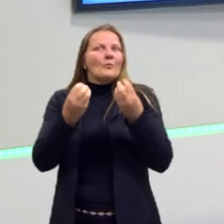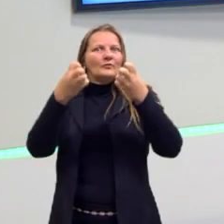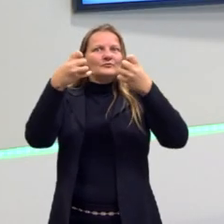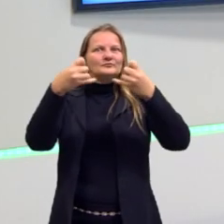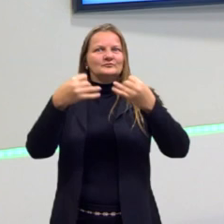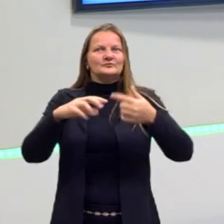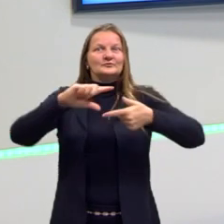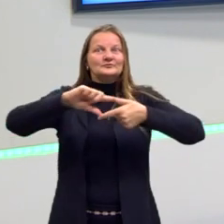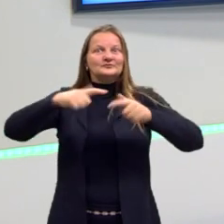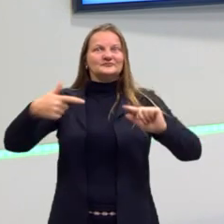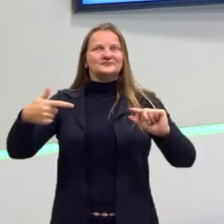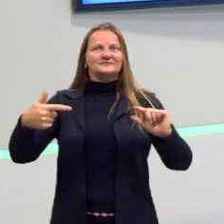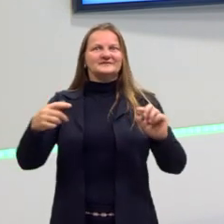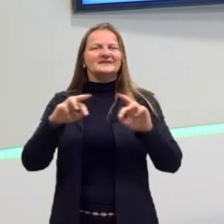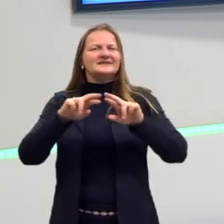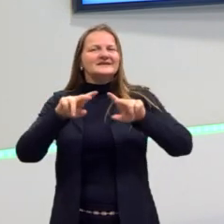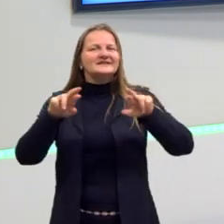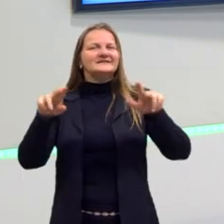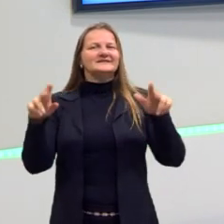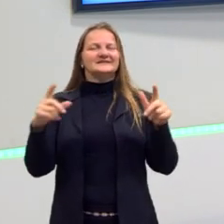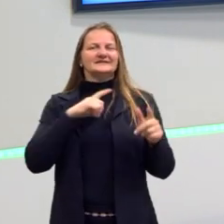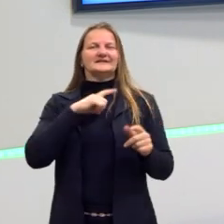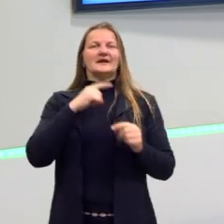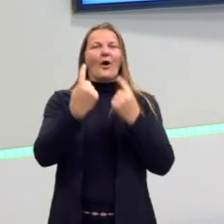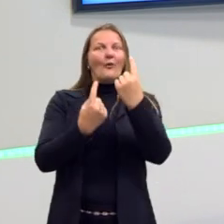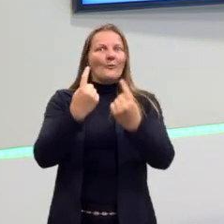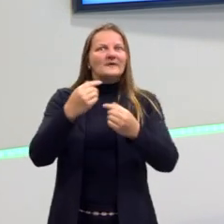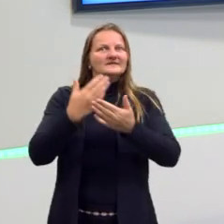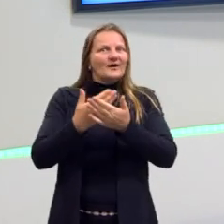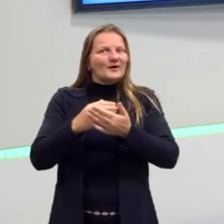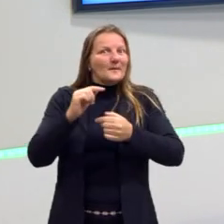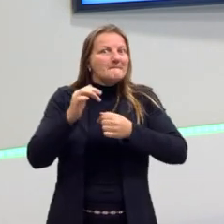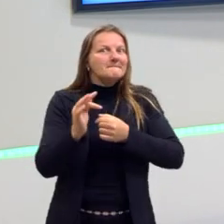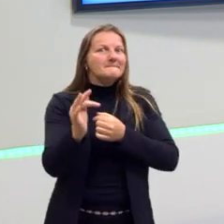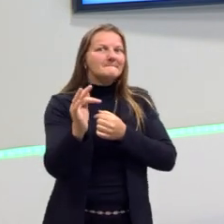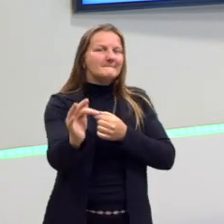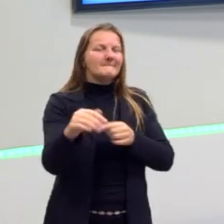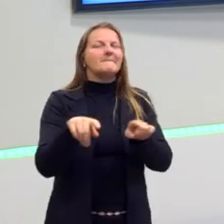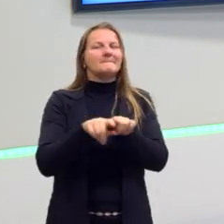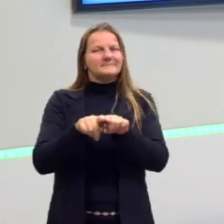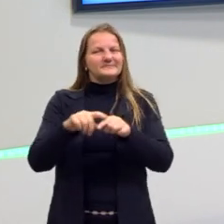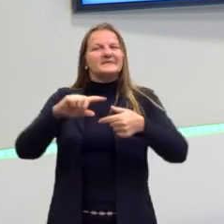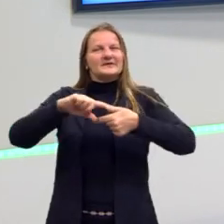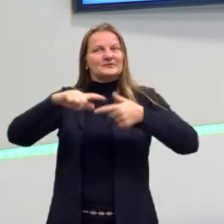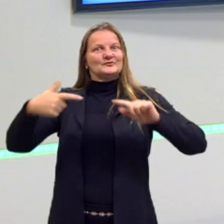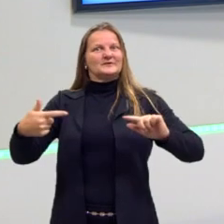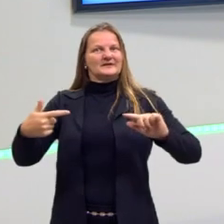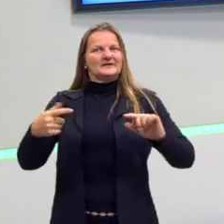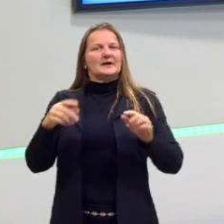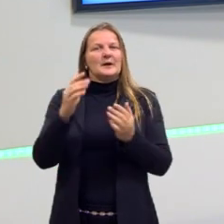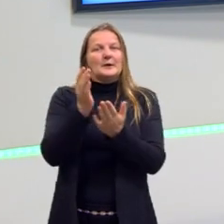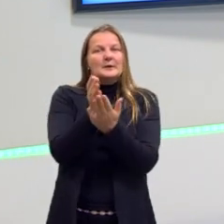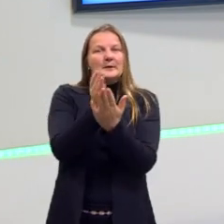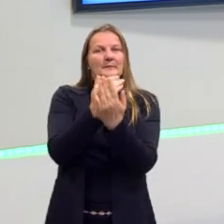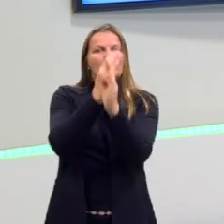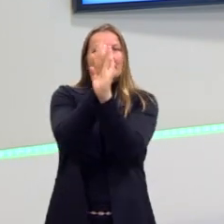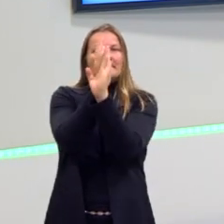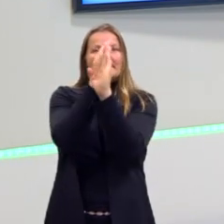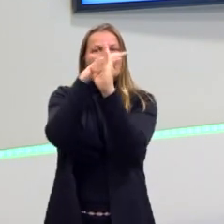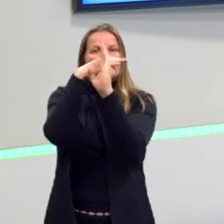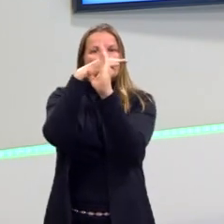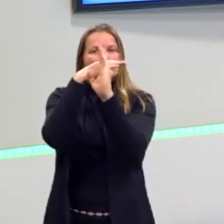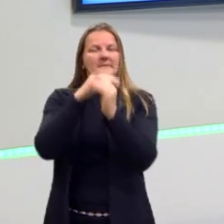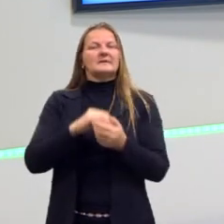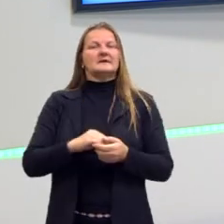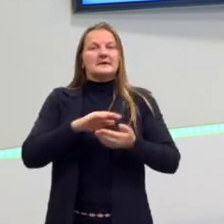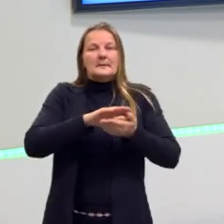da geometria nós ainda teremos algumas aulas aí pela frente trabalhando geometria plana e depois da